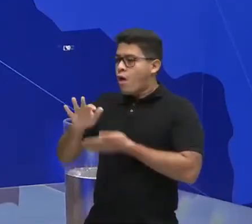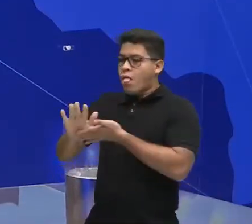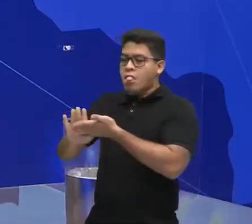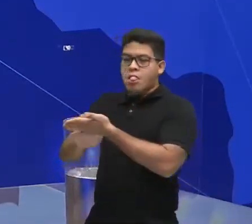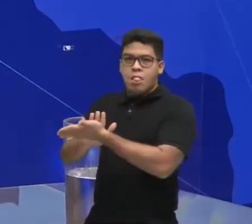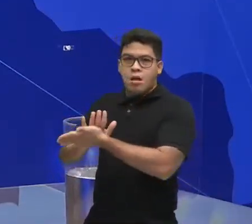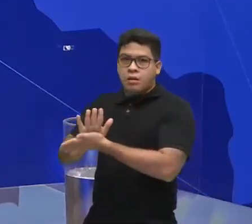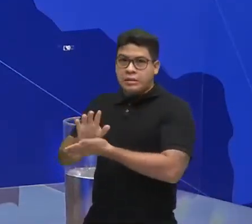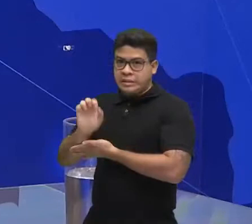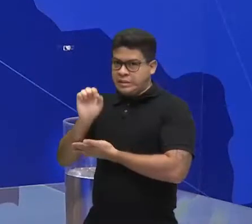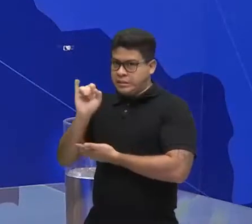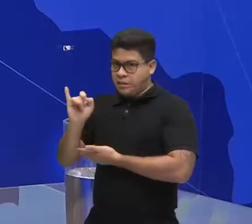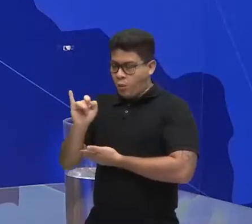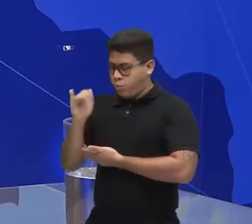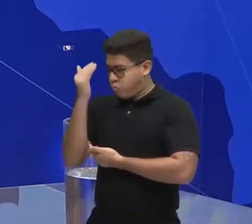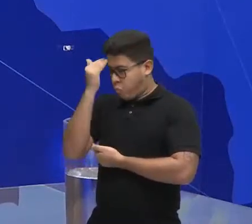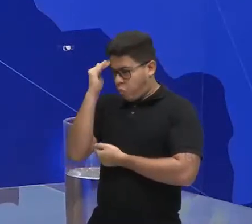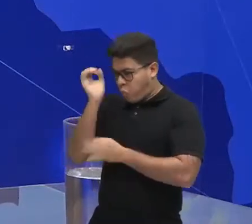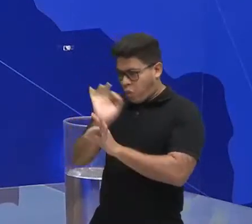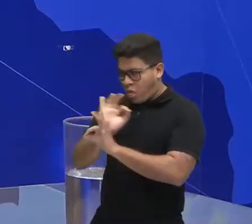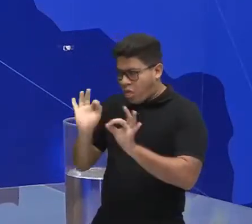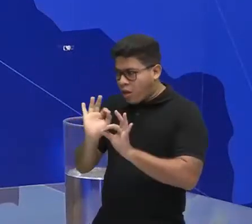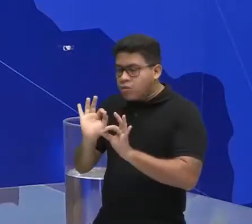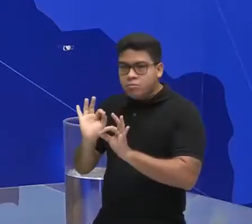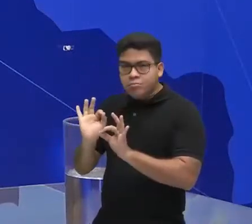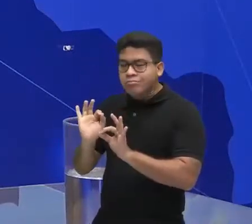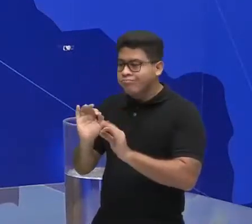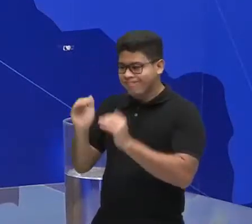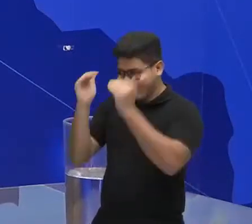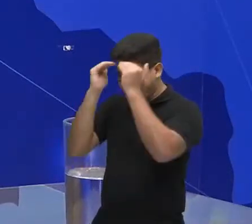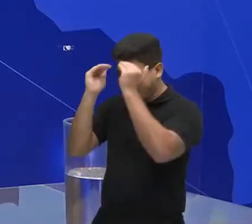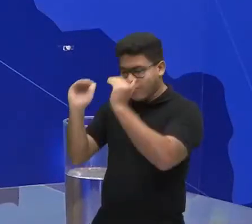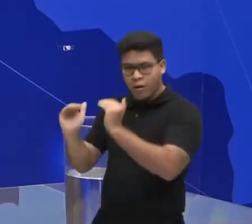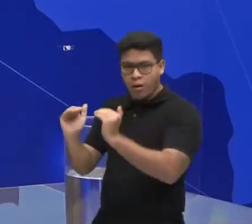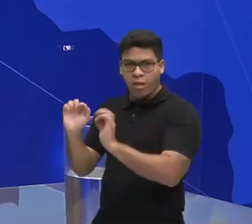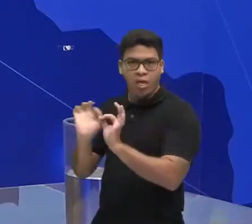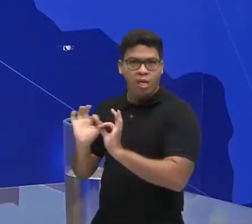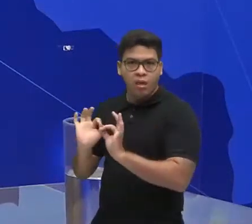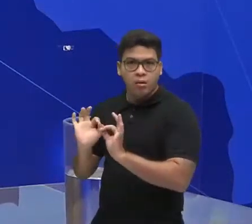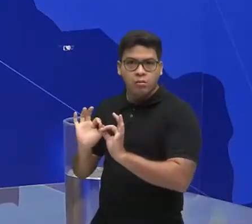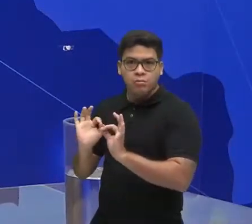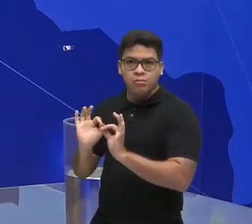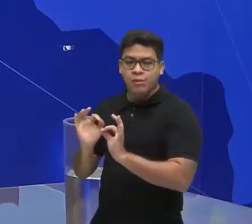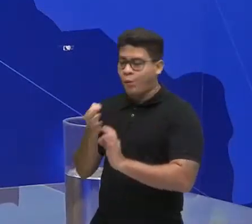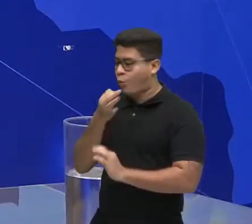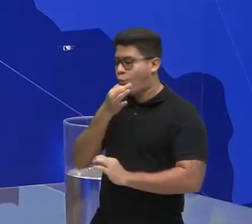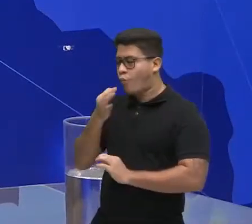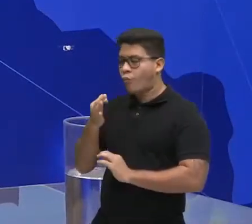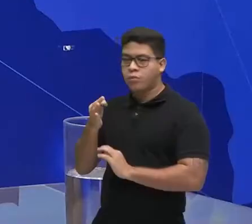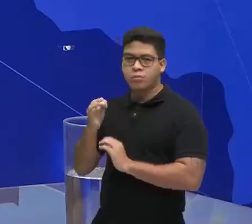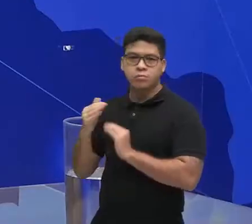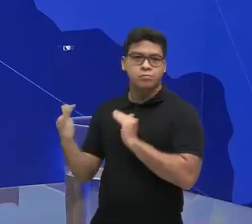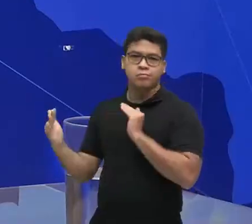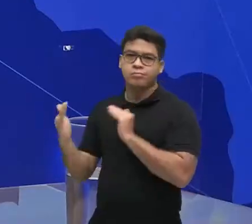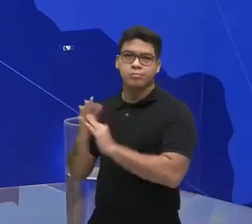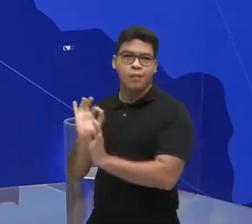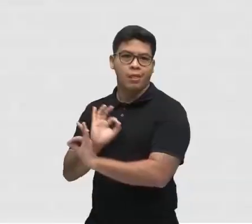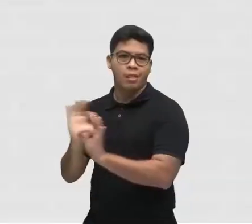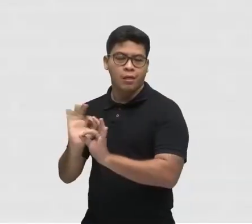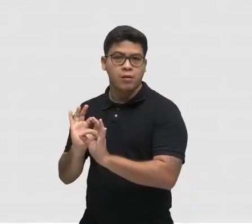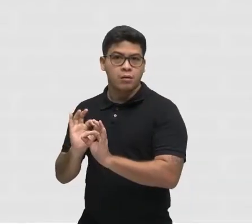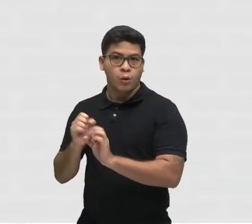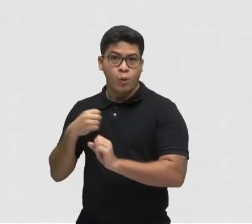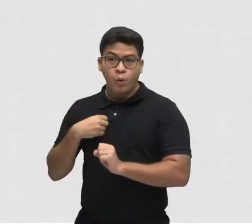chegar dizendo que é pouco, porque pode ser pouco para mim, mas para aquele outro é importante o suficiente a ponto dele estar em sofrimento. Então,